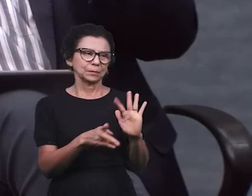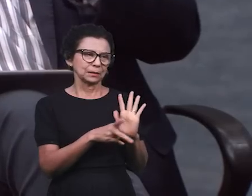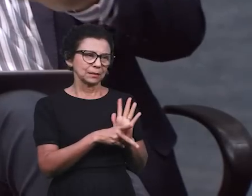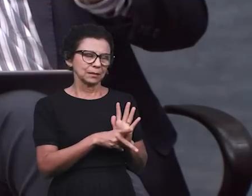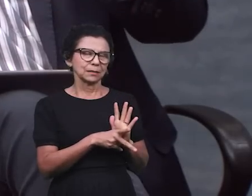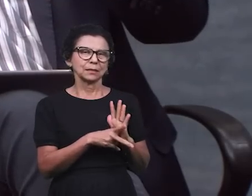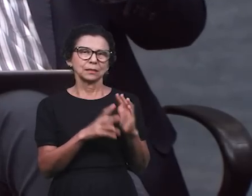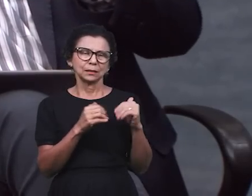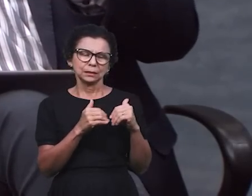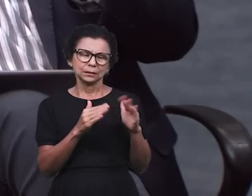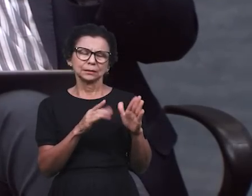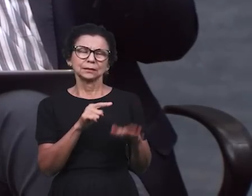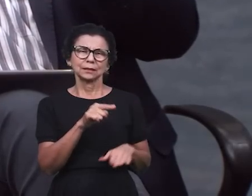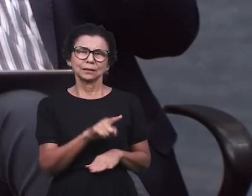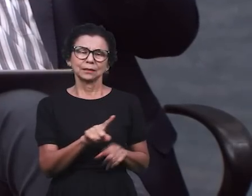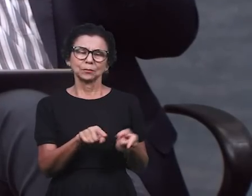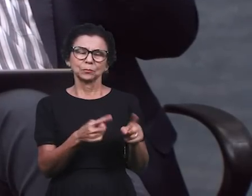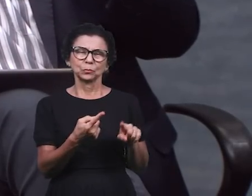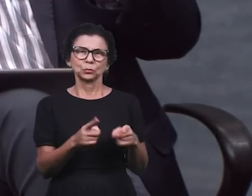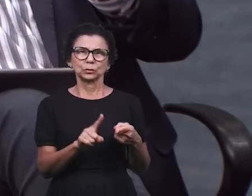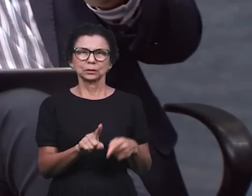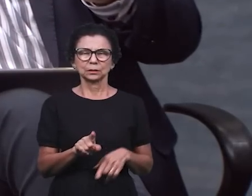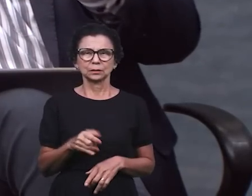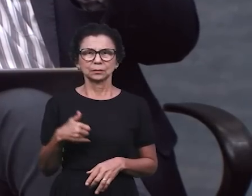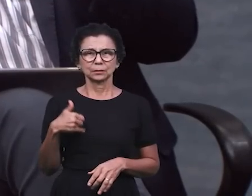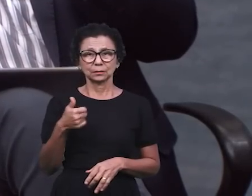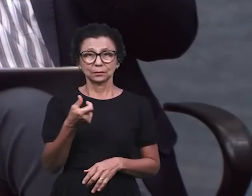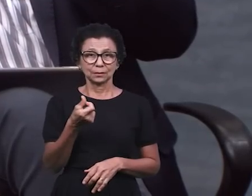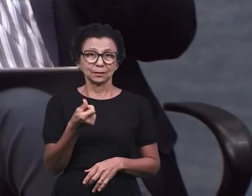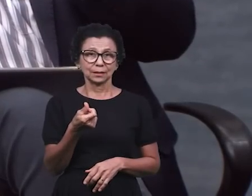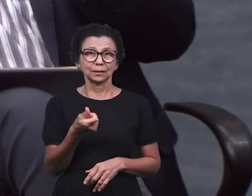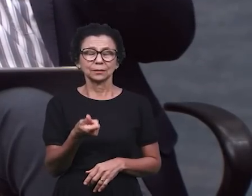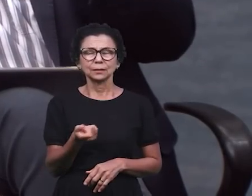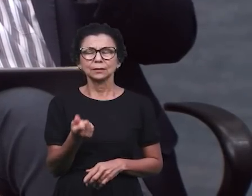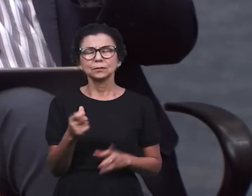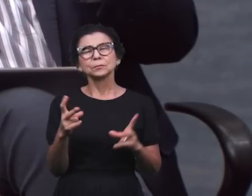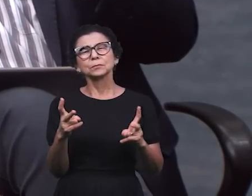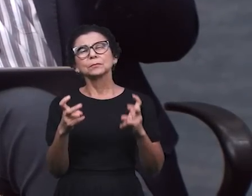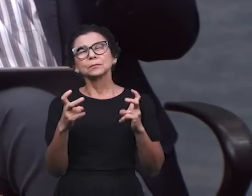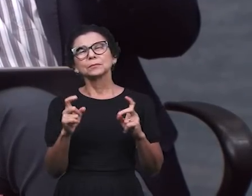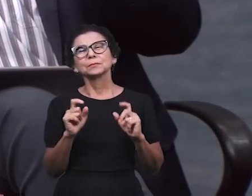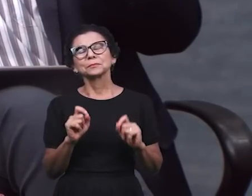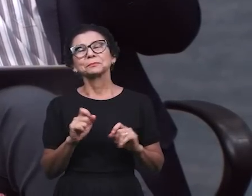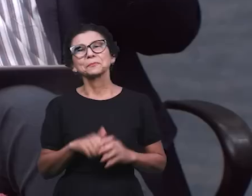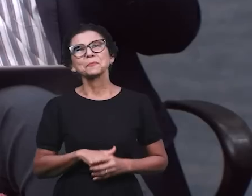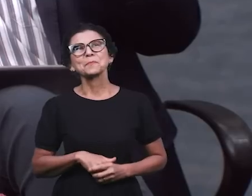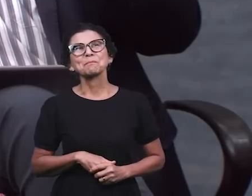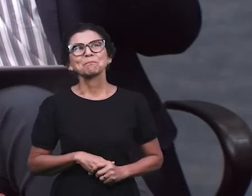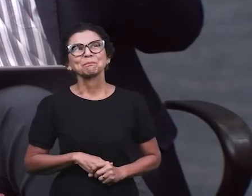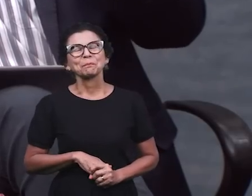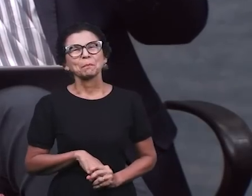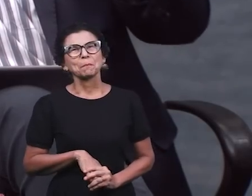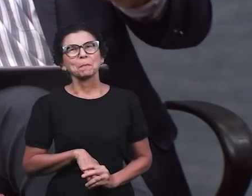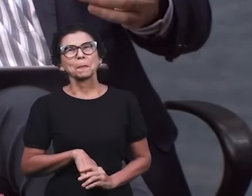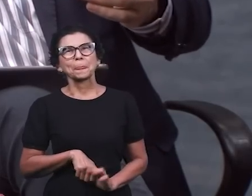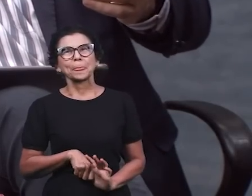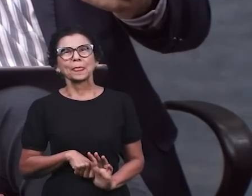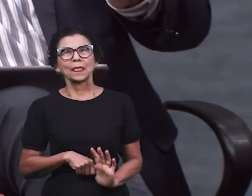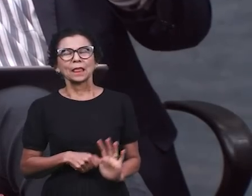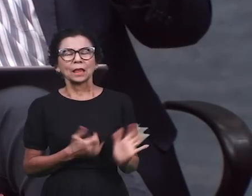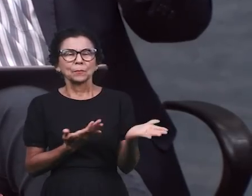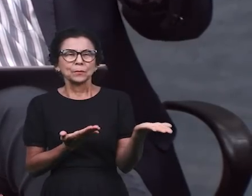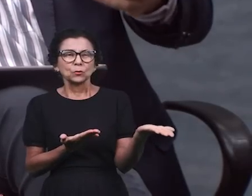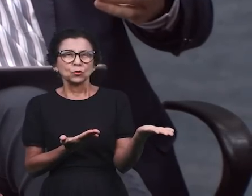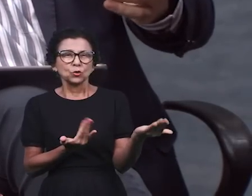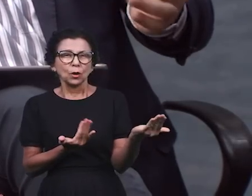e fiz uma iniciação musical muito criança. E uma das coisas que a gente percebe é que quanto mais jovem,